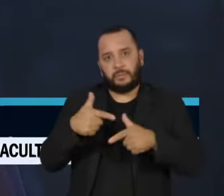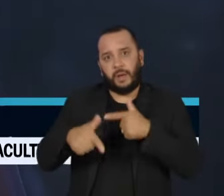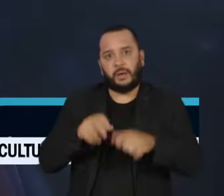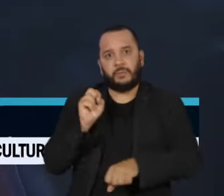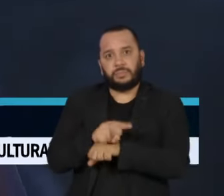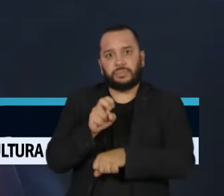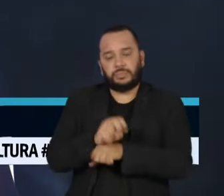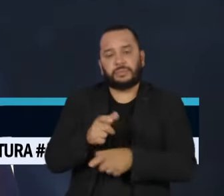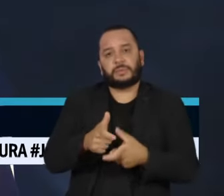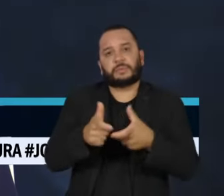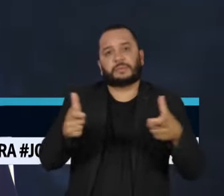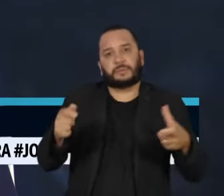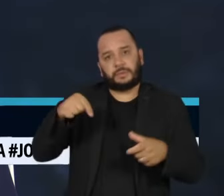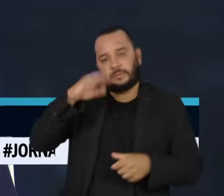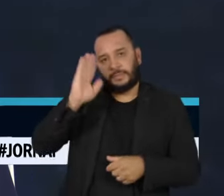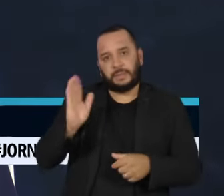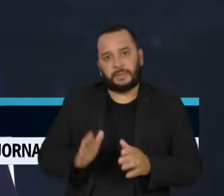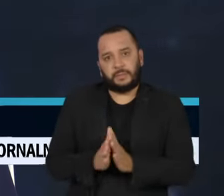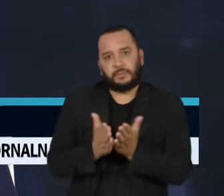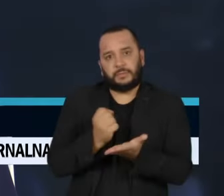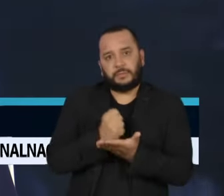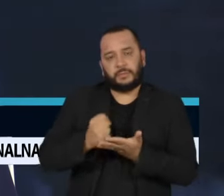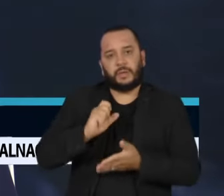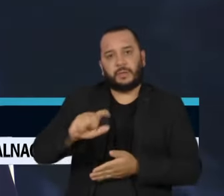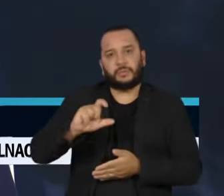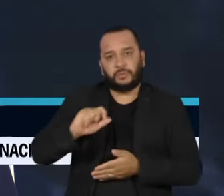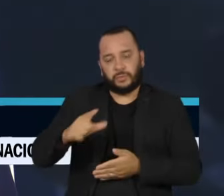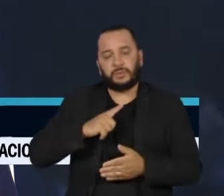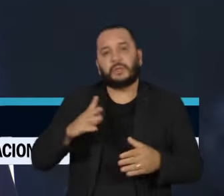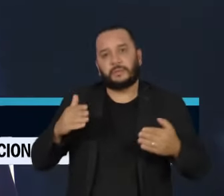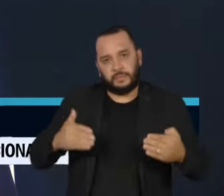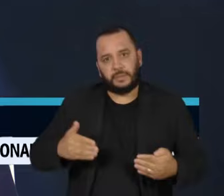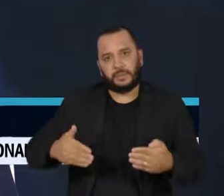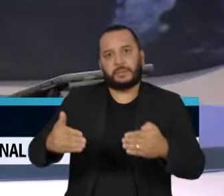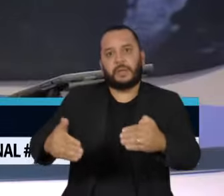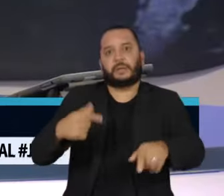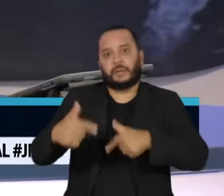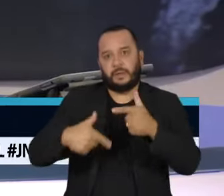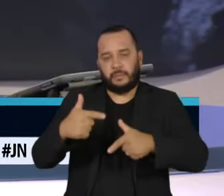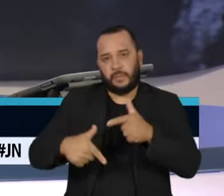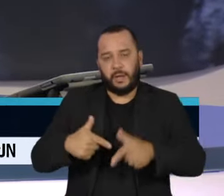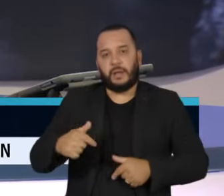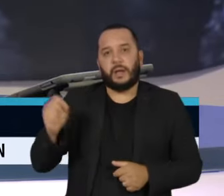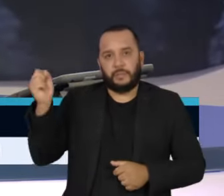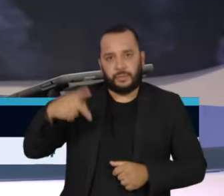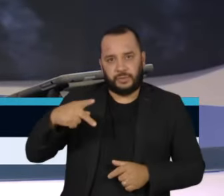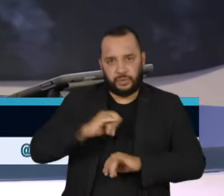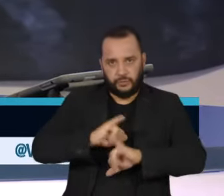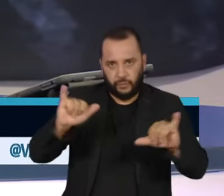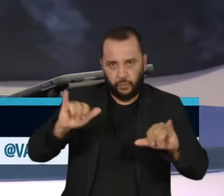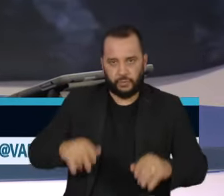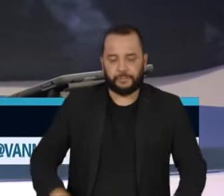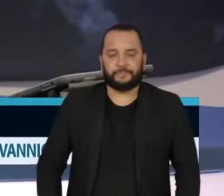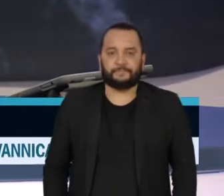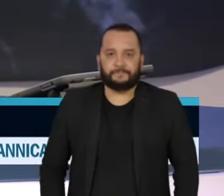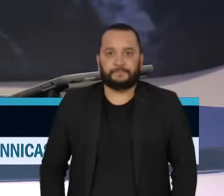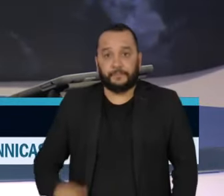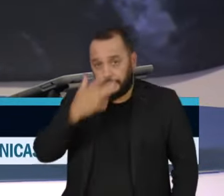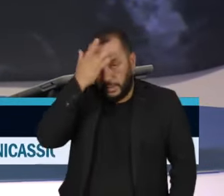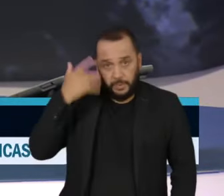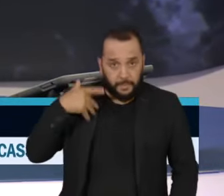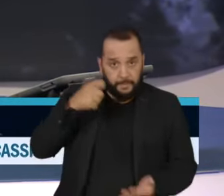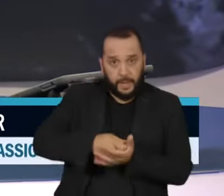país. As estatísticas foram divulgadas pelo Ministério do Trabalho e Previdência. O consumidor deve pagar mais caro